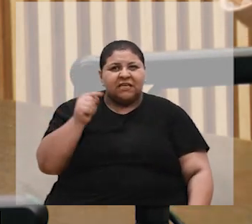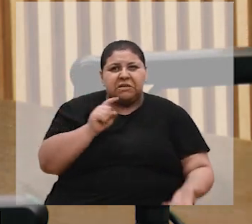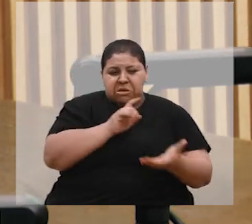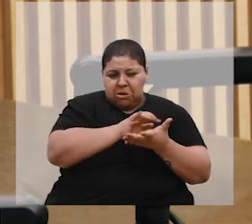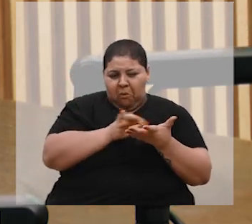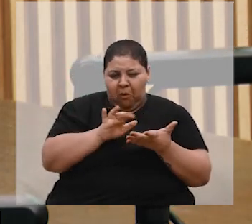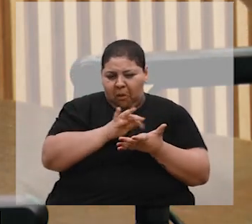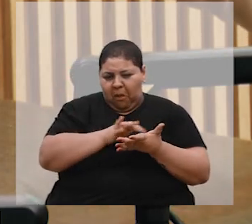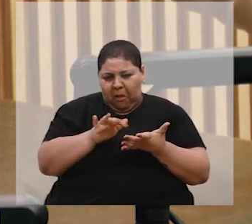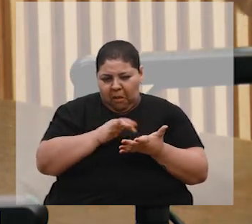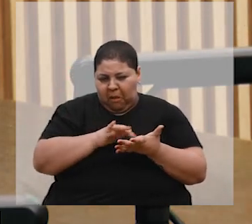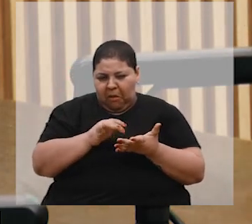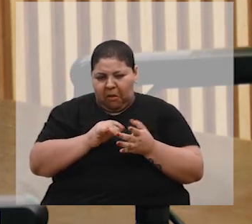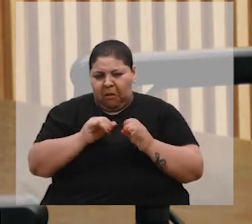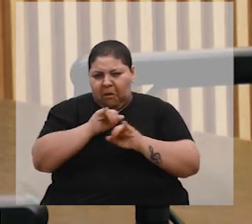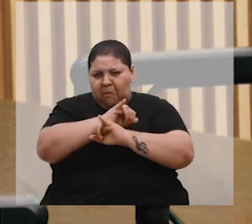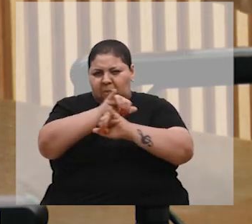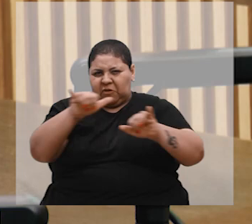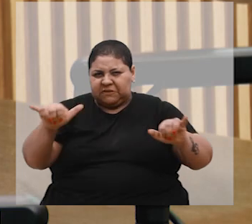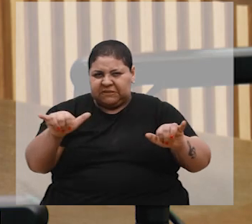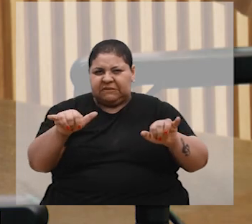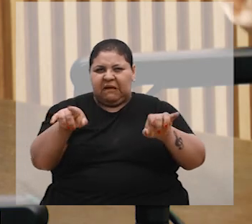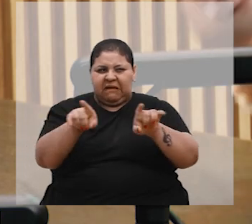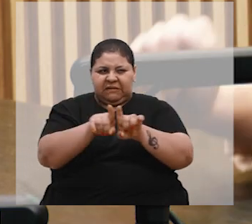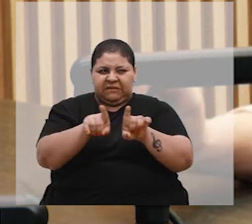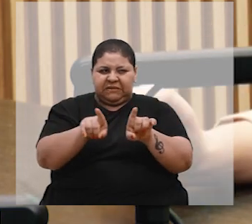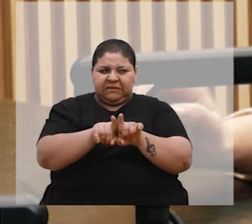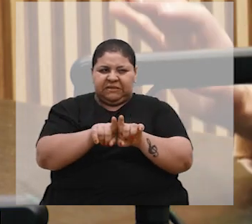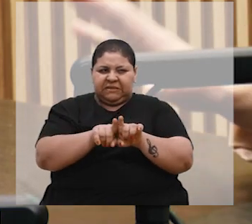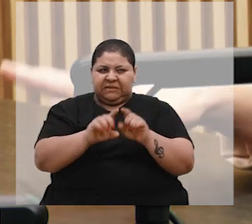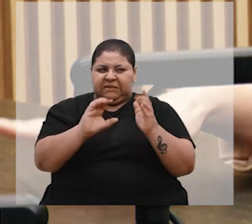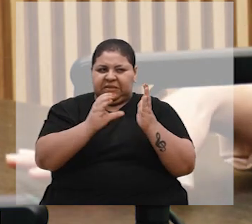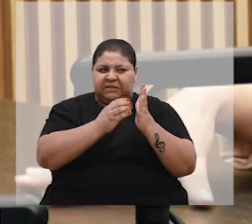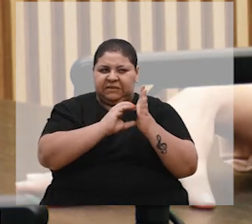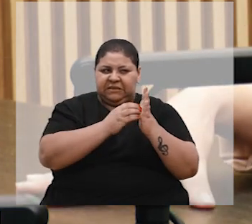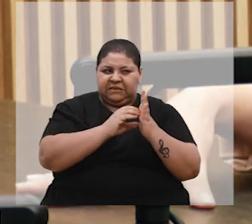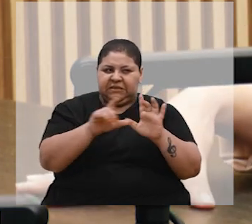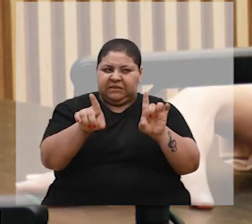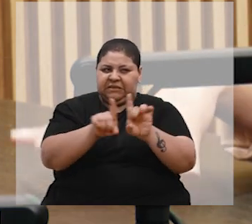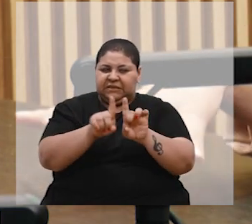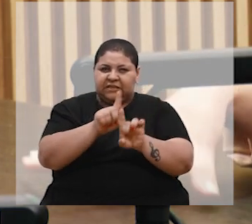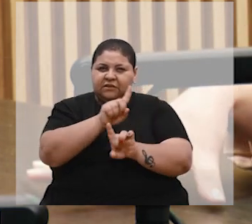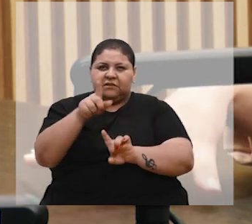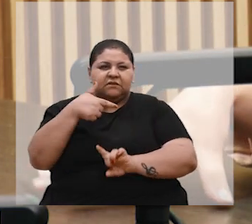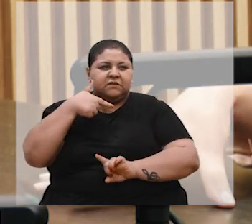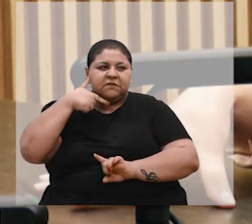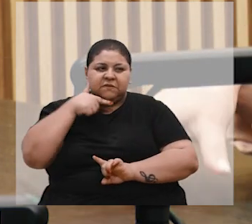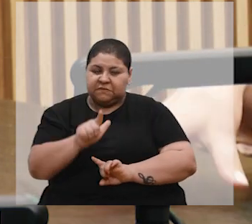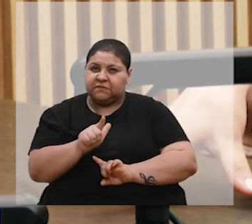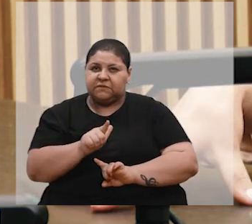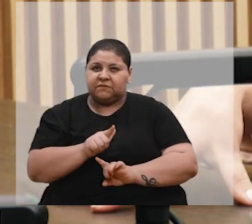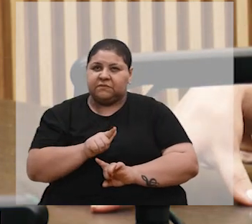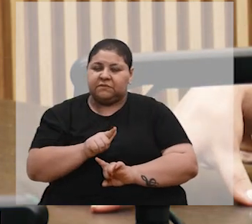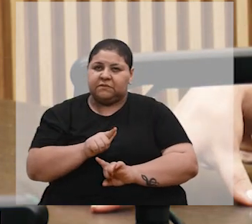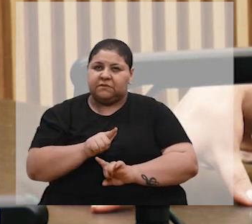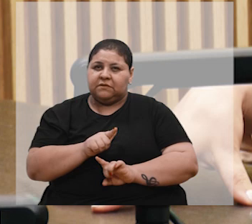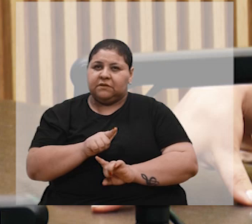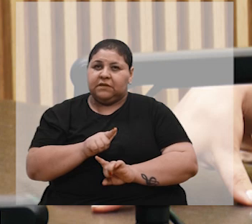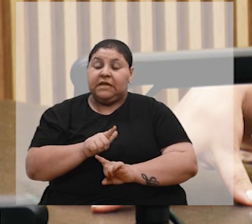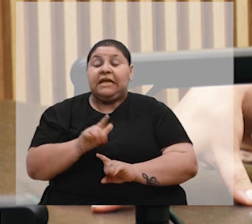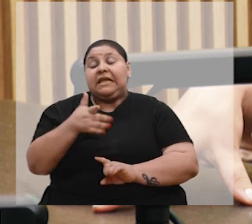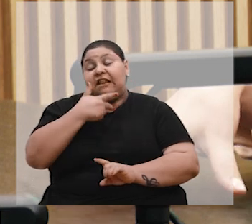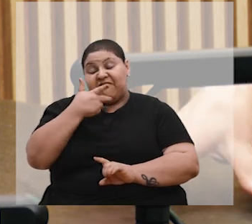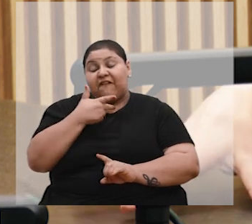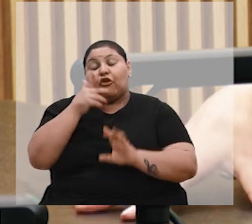outra rede, fazer uma transmissão de dados, hackear, tentar desviar as informações. Não conseguimos. E ele dizia no final